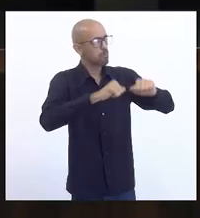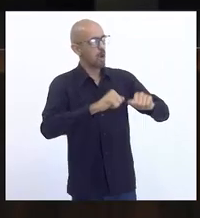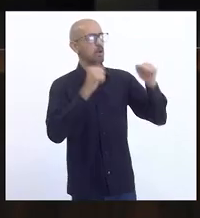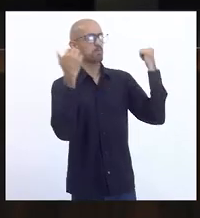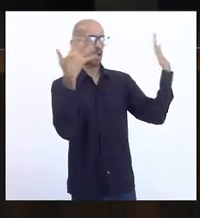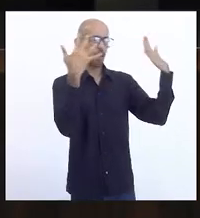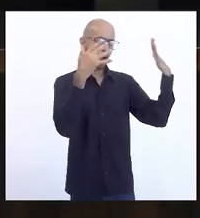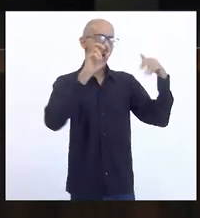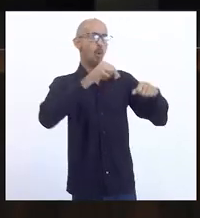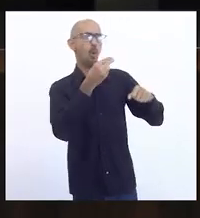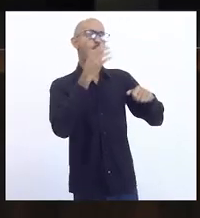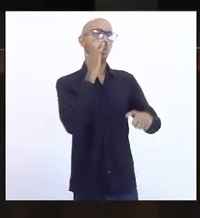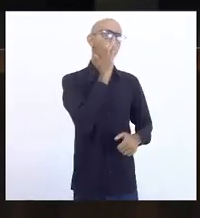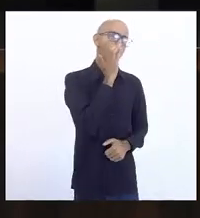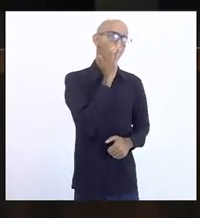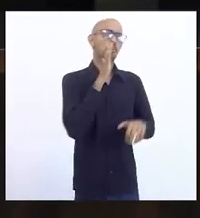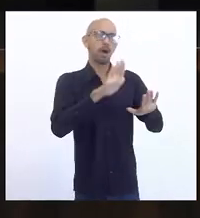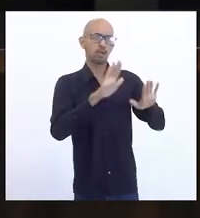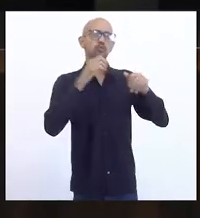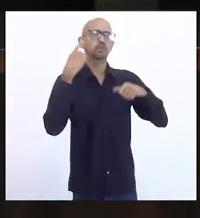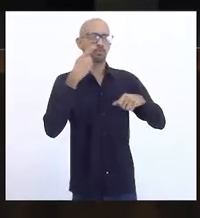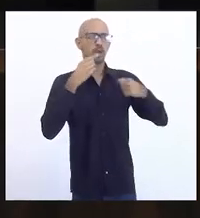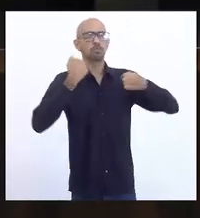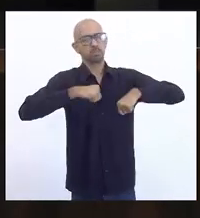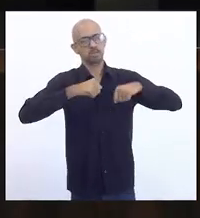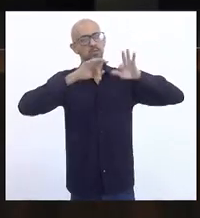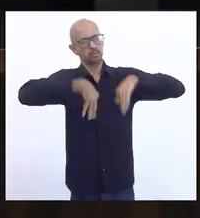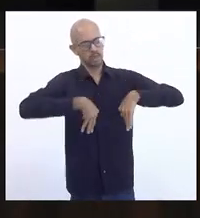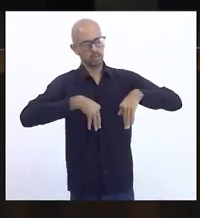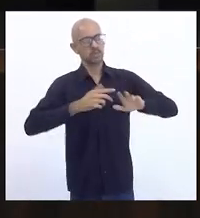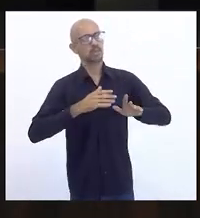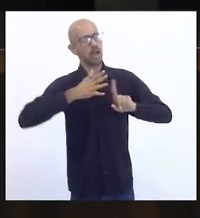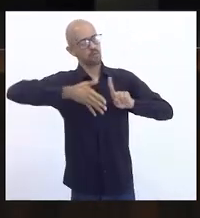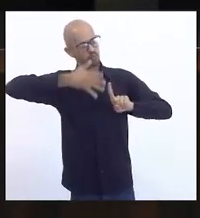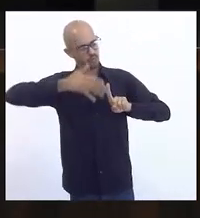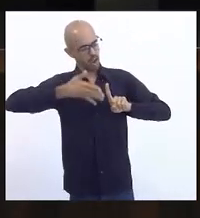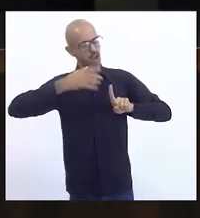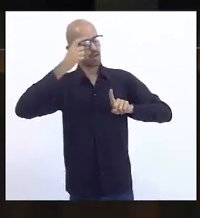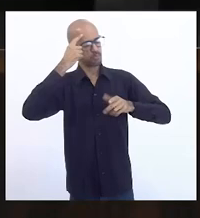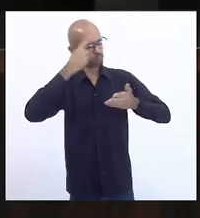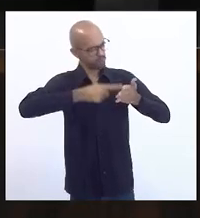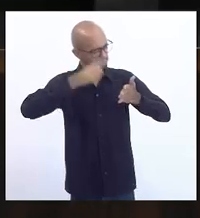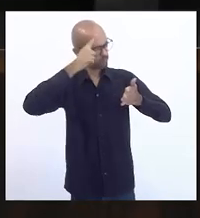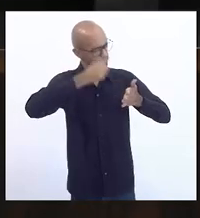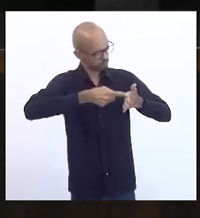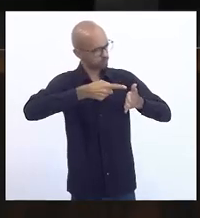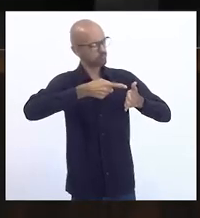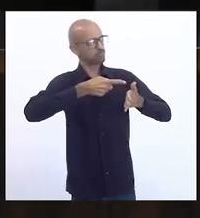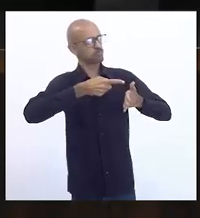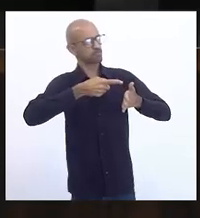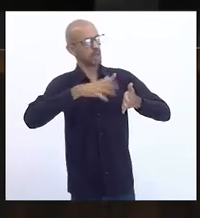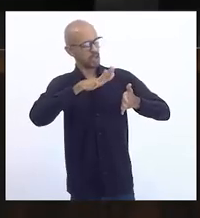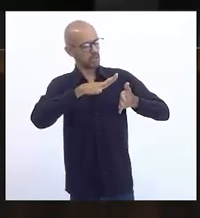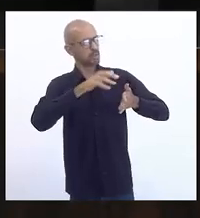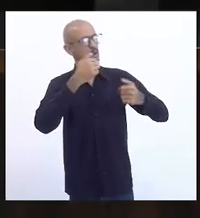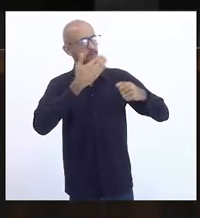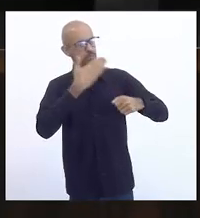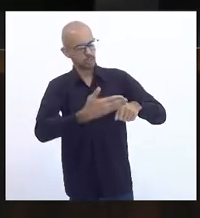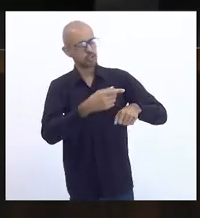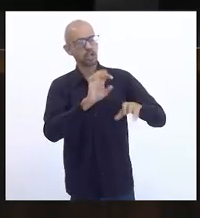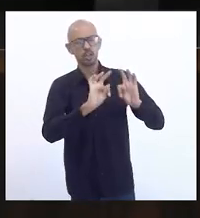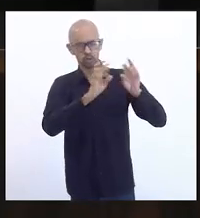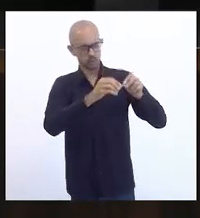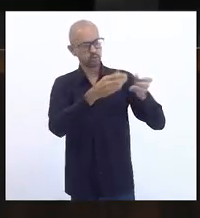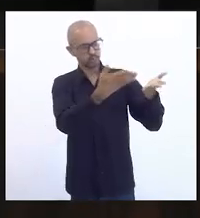permitidas. Mas é preciso que o deputado conclua a sua fala com o seu raciocínio. Pediria a gentileza e tenho certeza que vocês irão